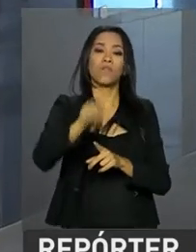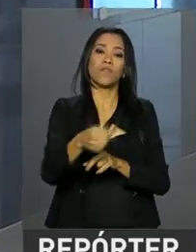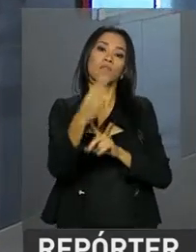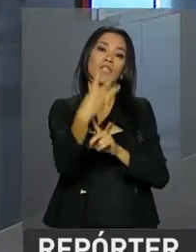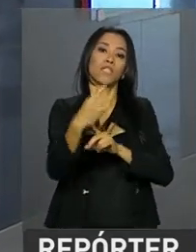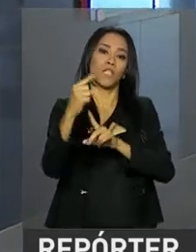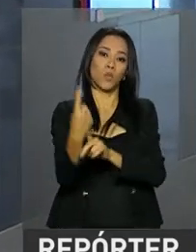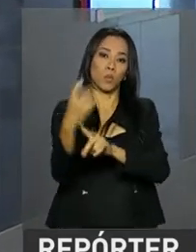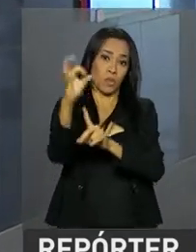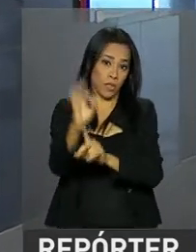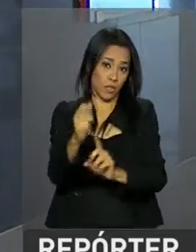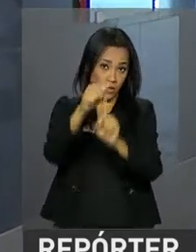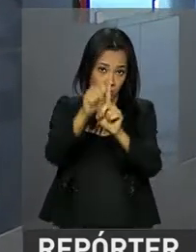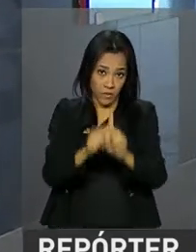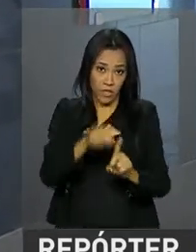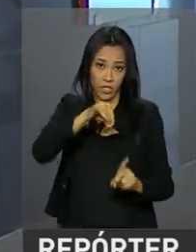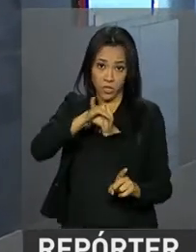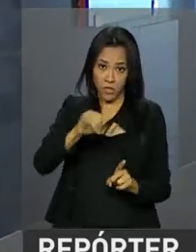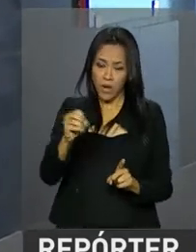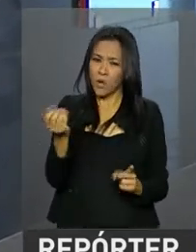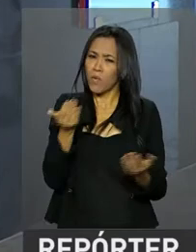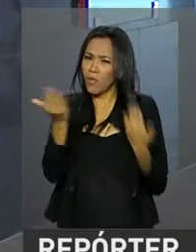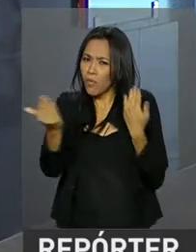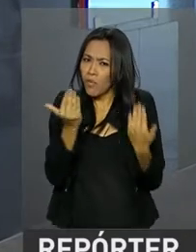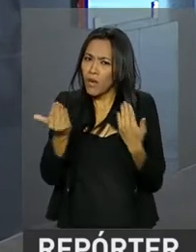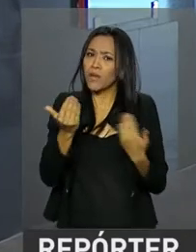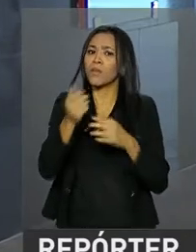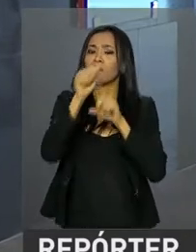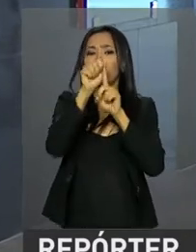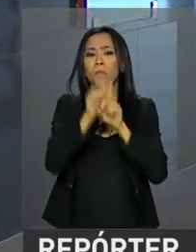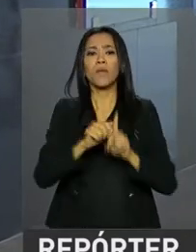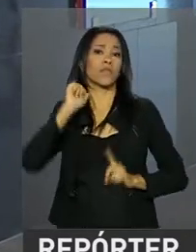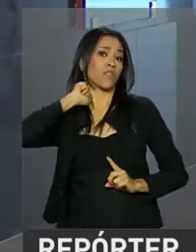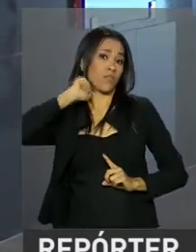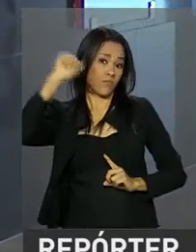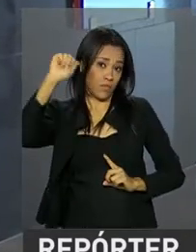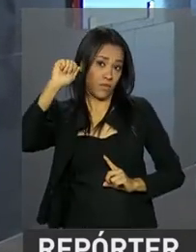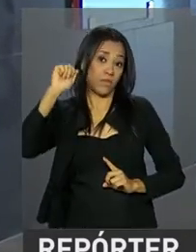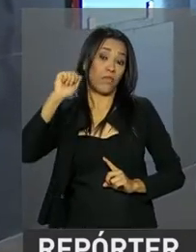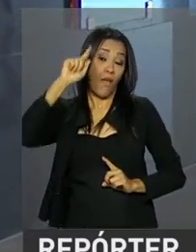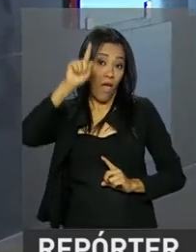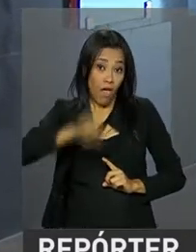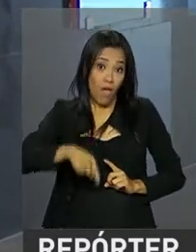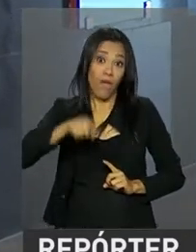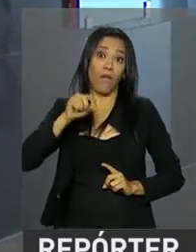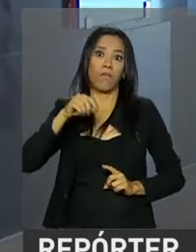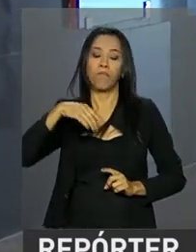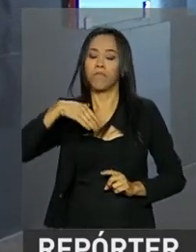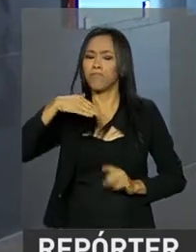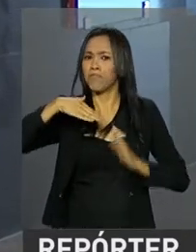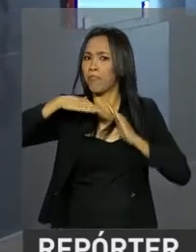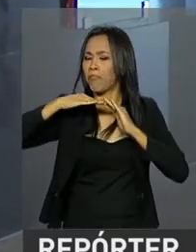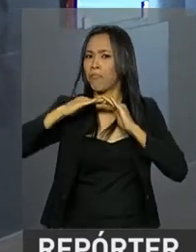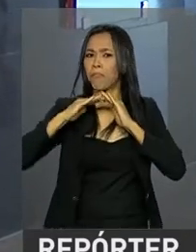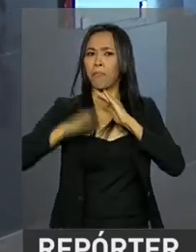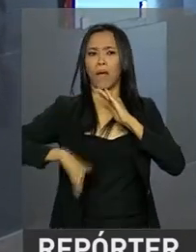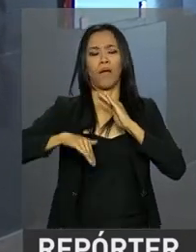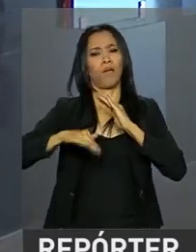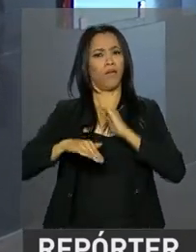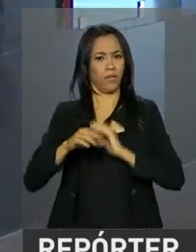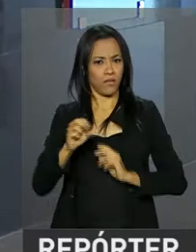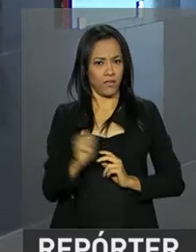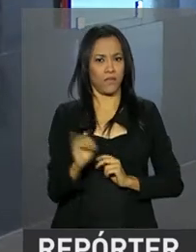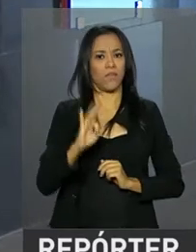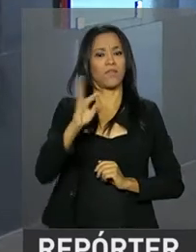em maio na comparação com o mês de abril como você falou é o resultado mais baixo a inflação mais baixa